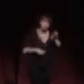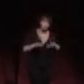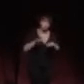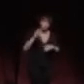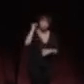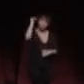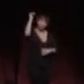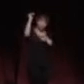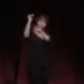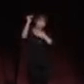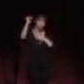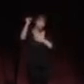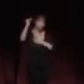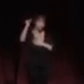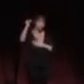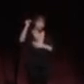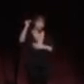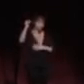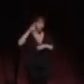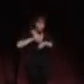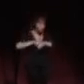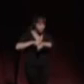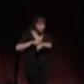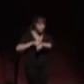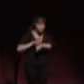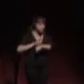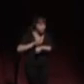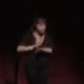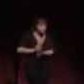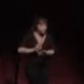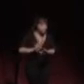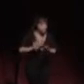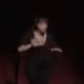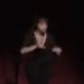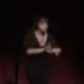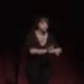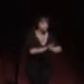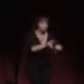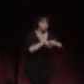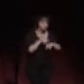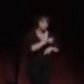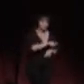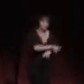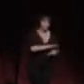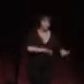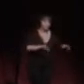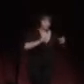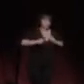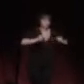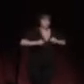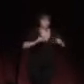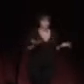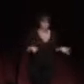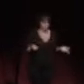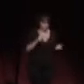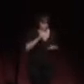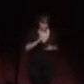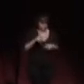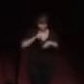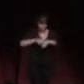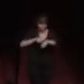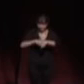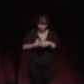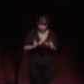esse adulto que está à disposição cíclica. Sem isso, não se constrói um tempo interno. Se não tem um tempo interno, nós